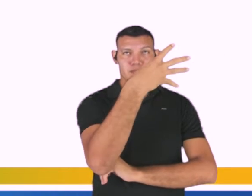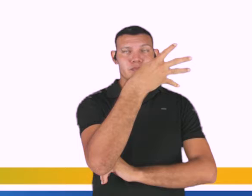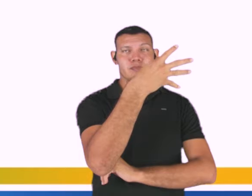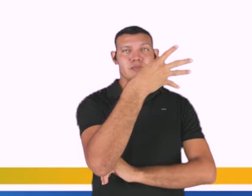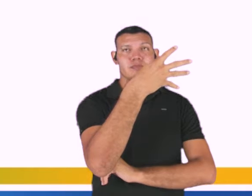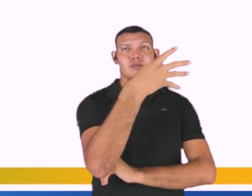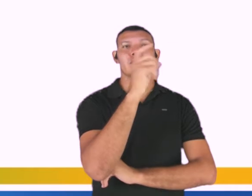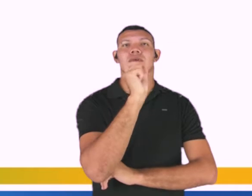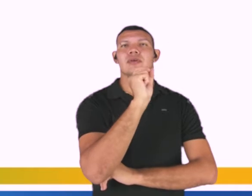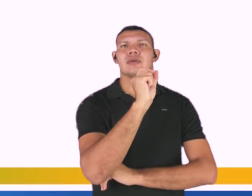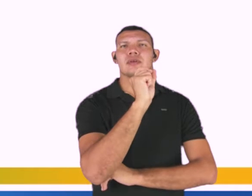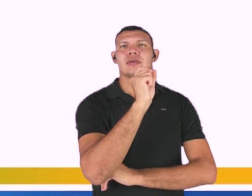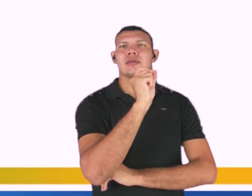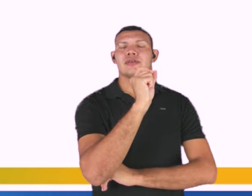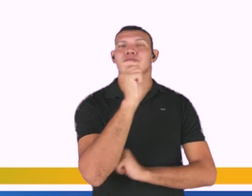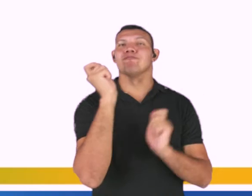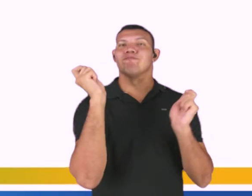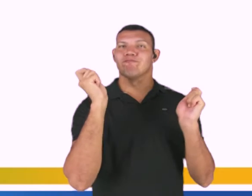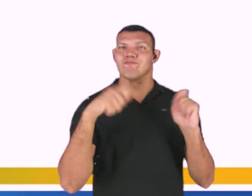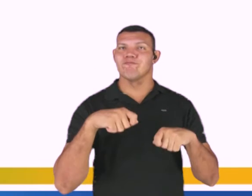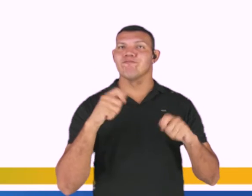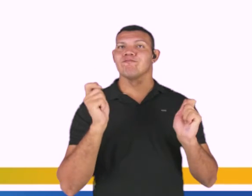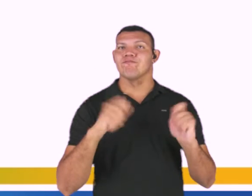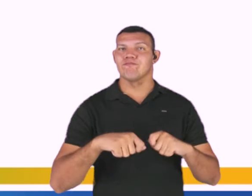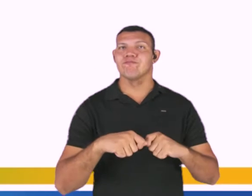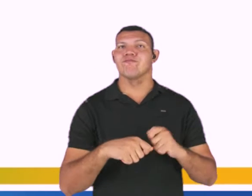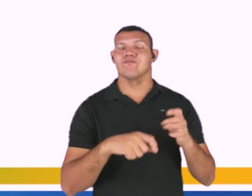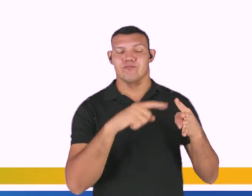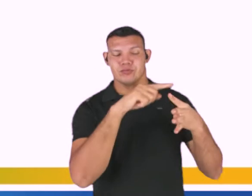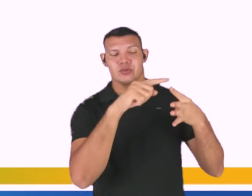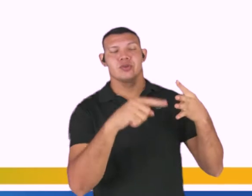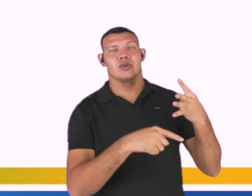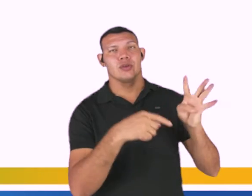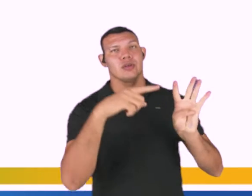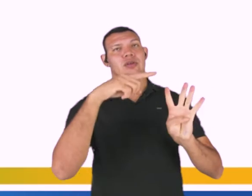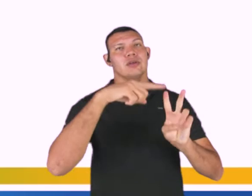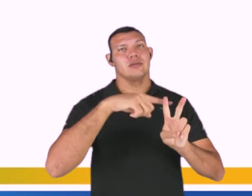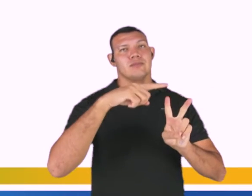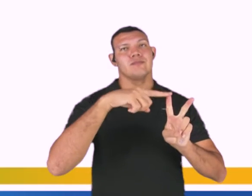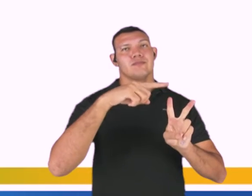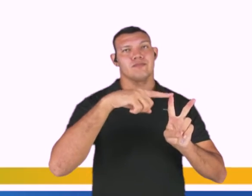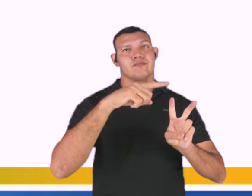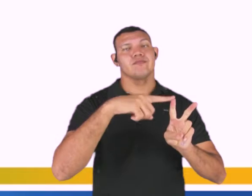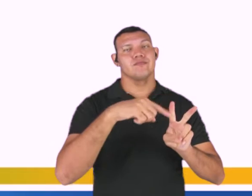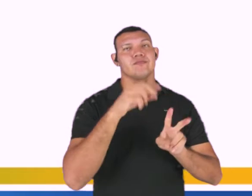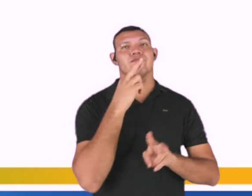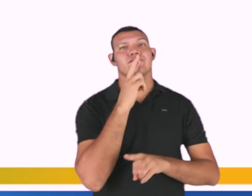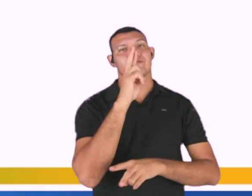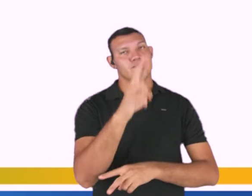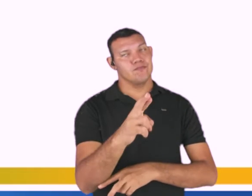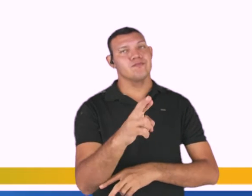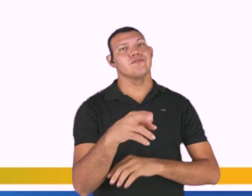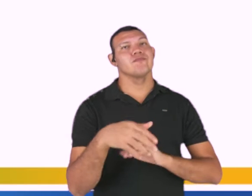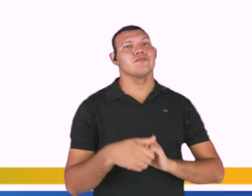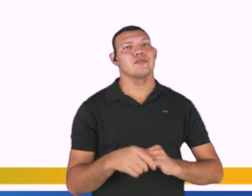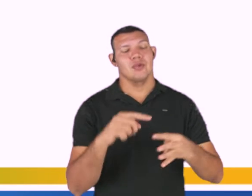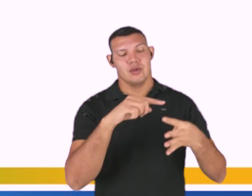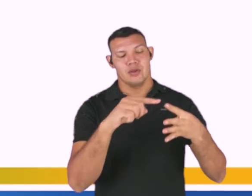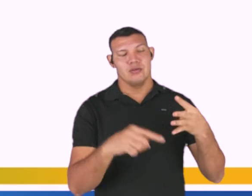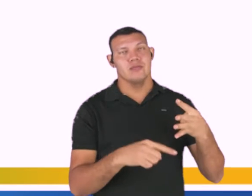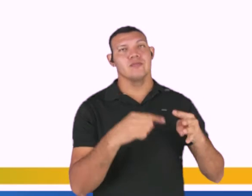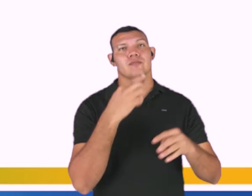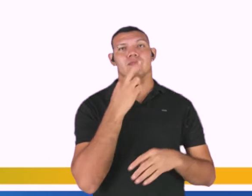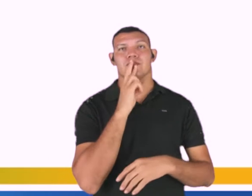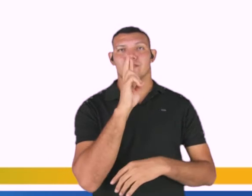dizer que possivelmente nós teremos 4 raízes ou 4 soluções para essa